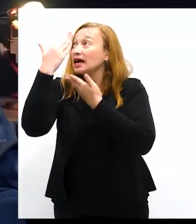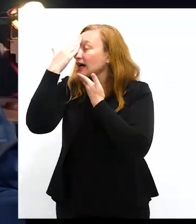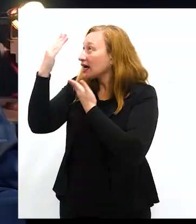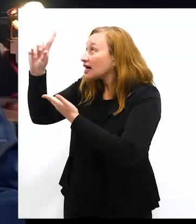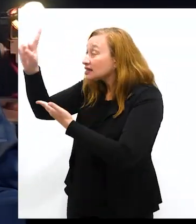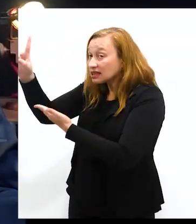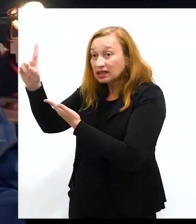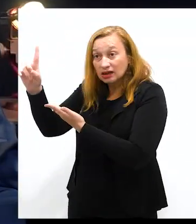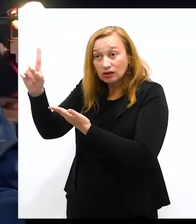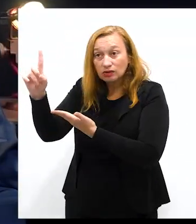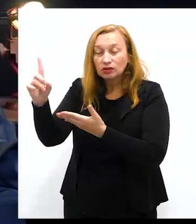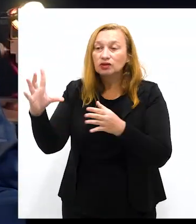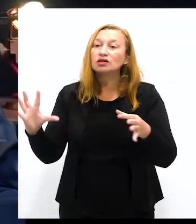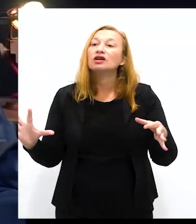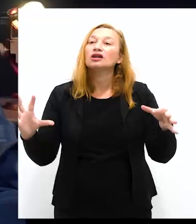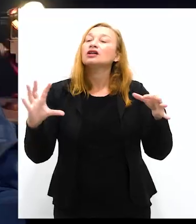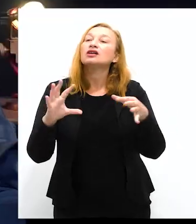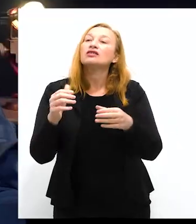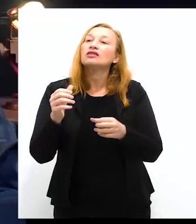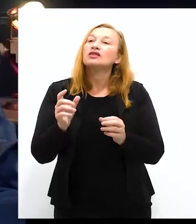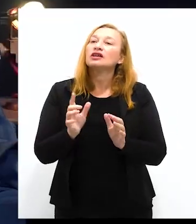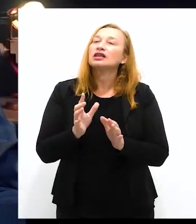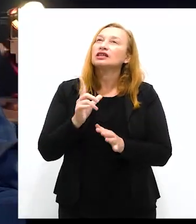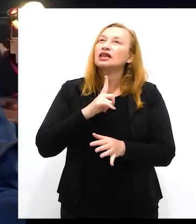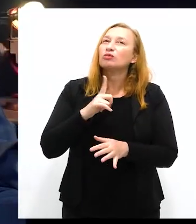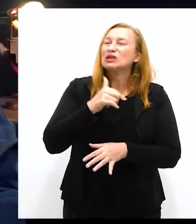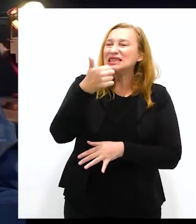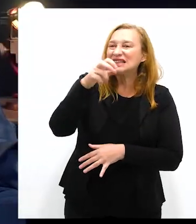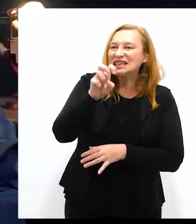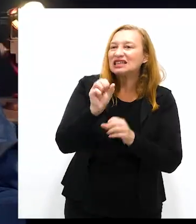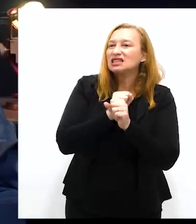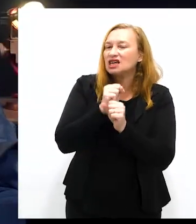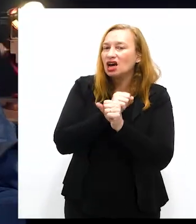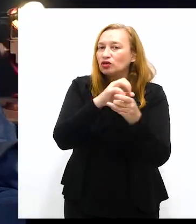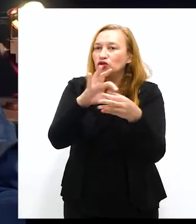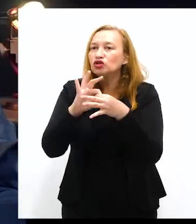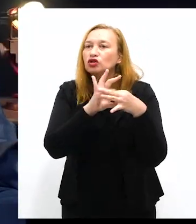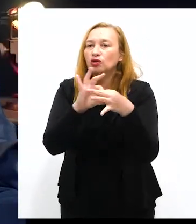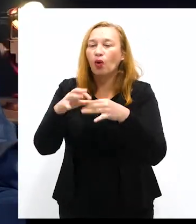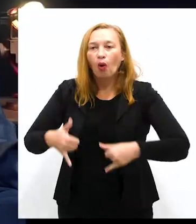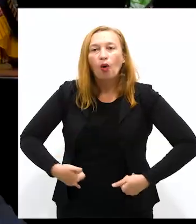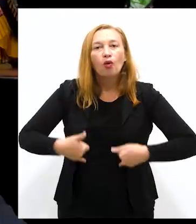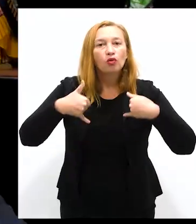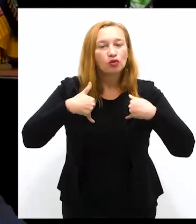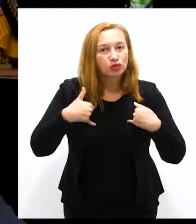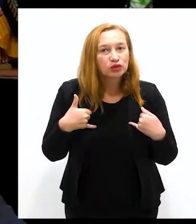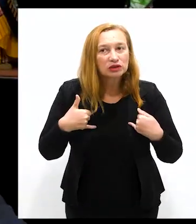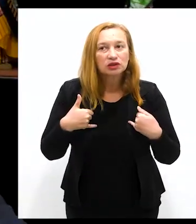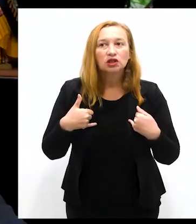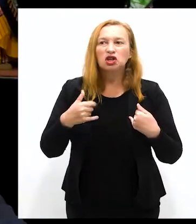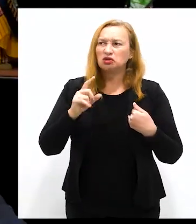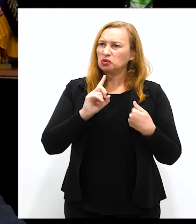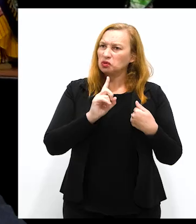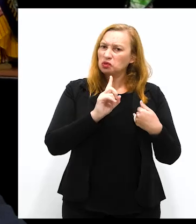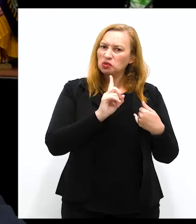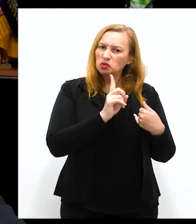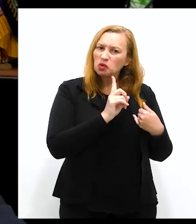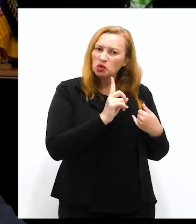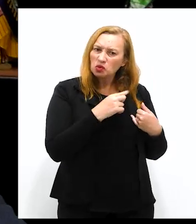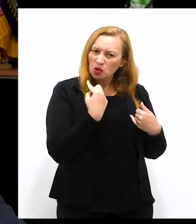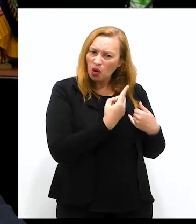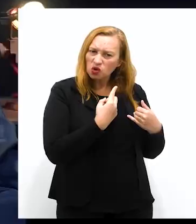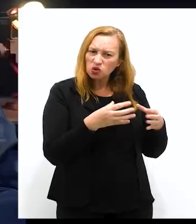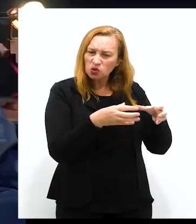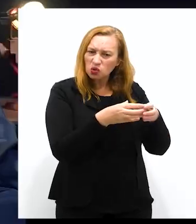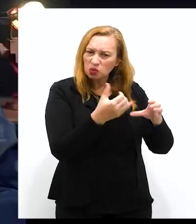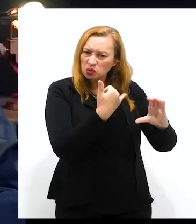que nós temos aqui. E graças a Deus estamos completando 15 anos, e esse eu falo com maior orgulho.